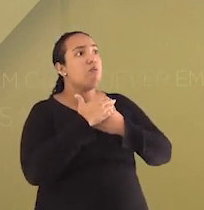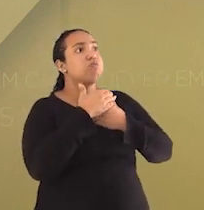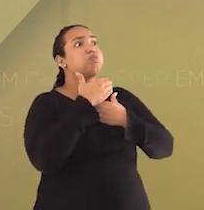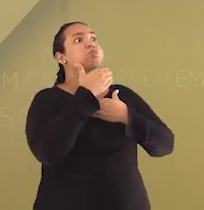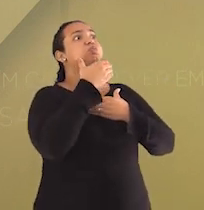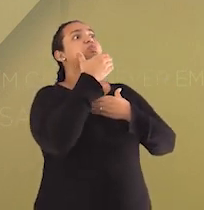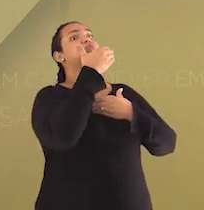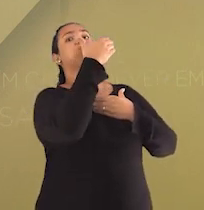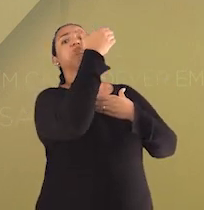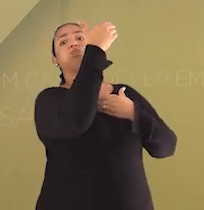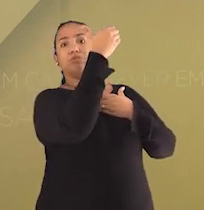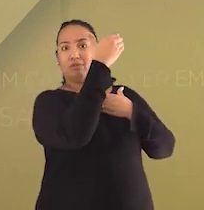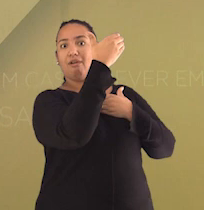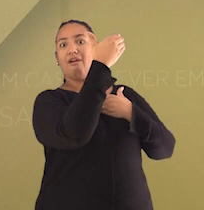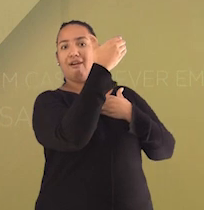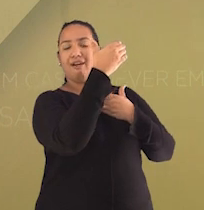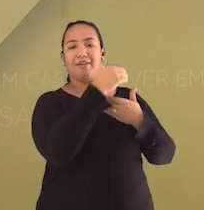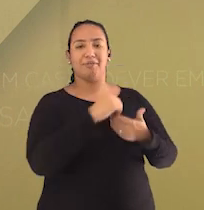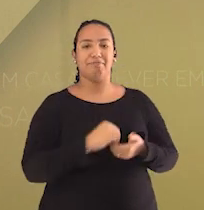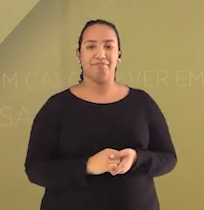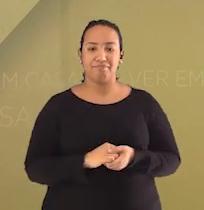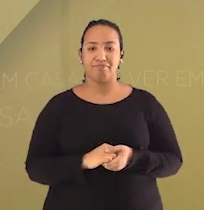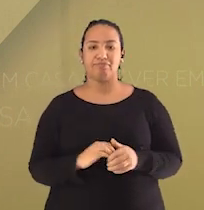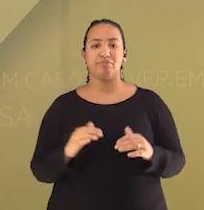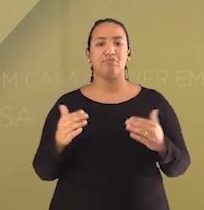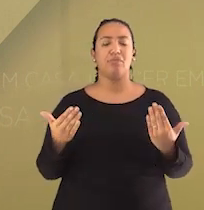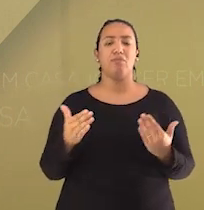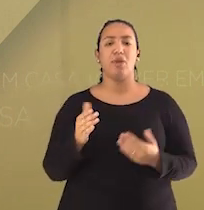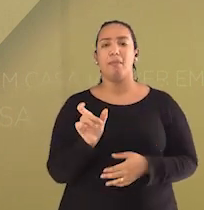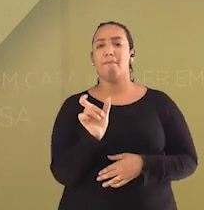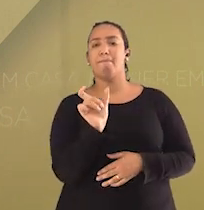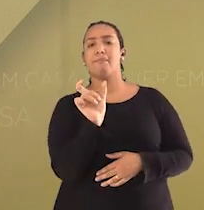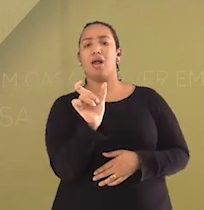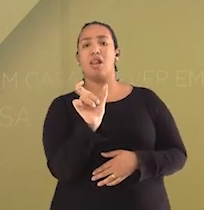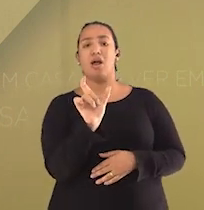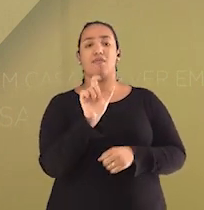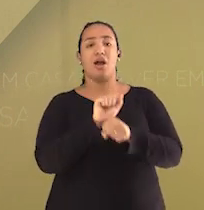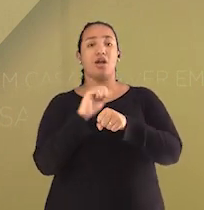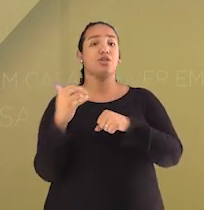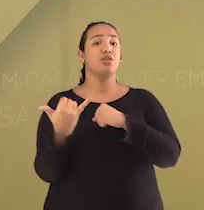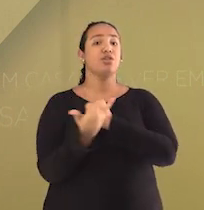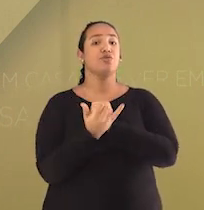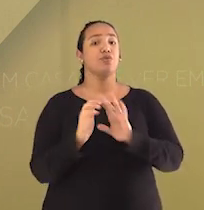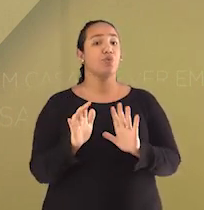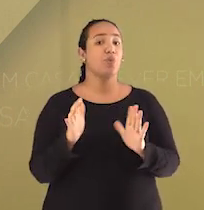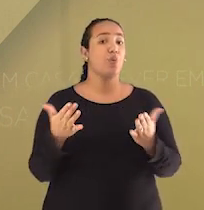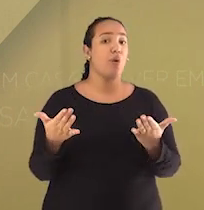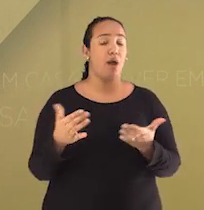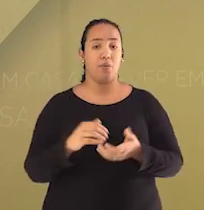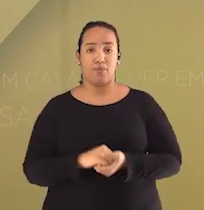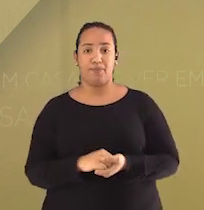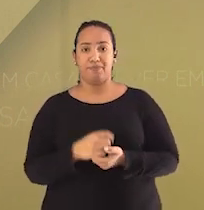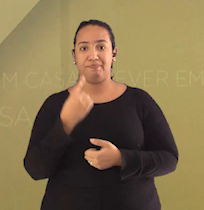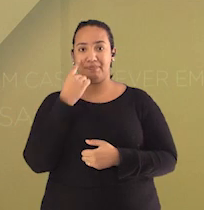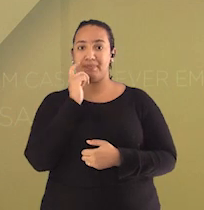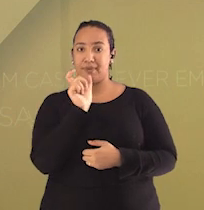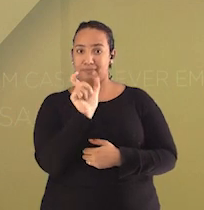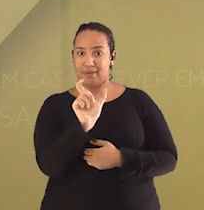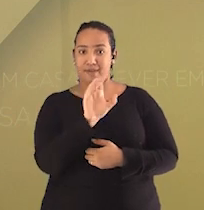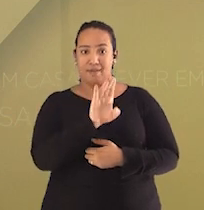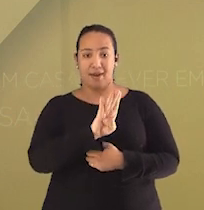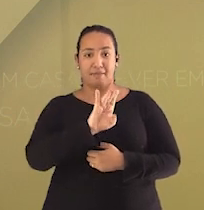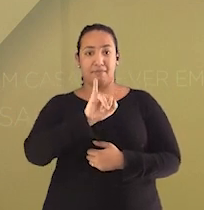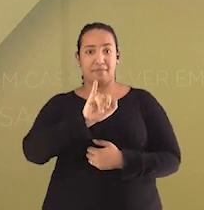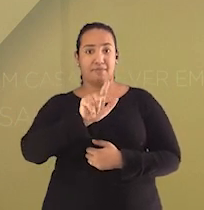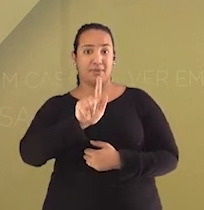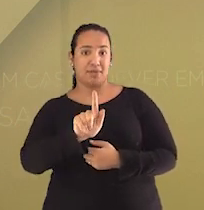Que pescoço grande!" Qual palavra é um adjetivo aqui? Big, que quer dizer